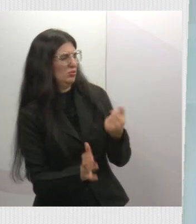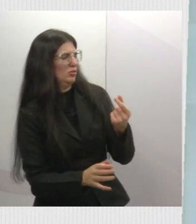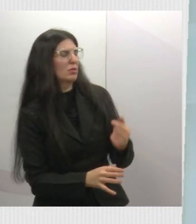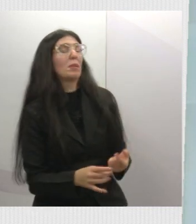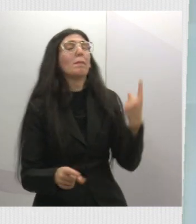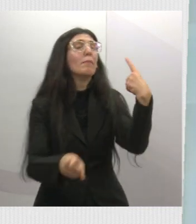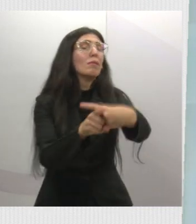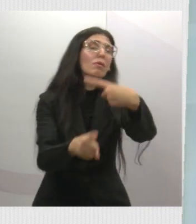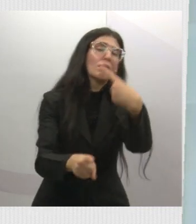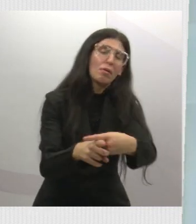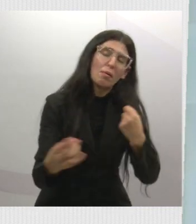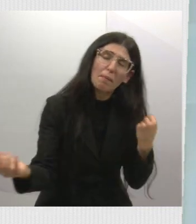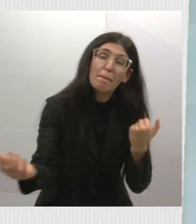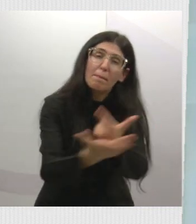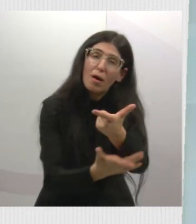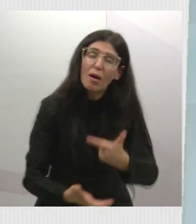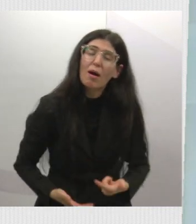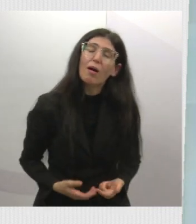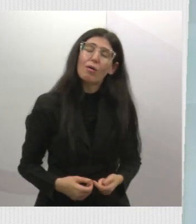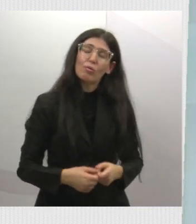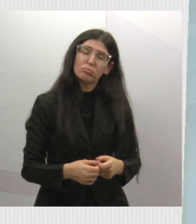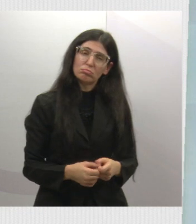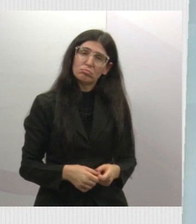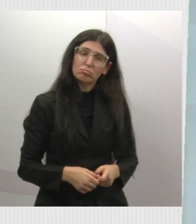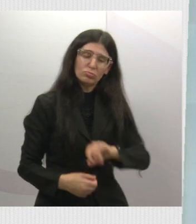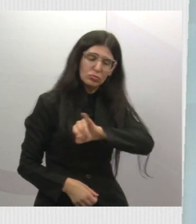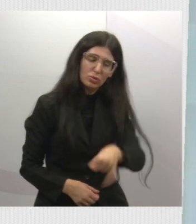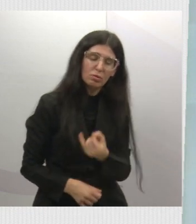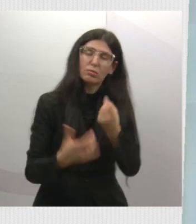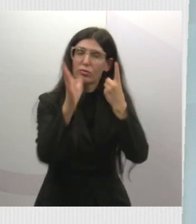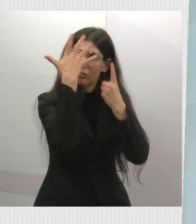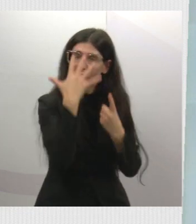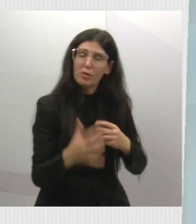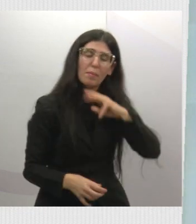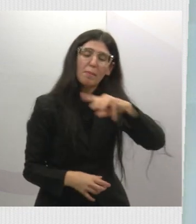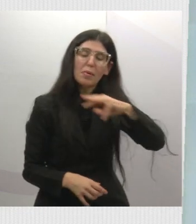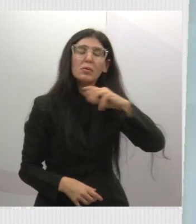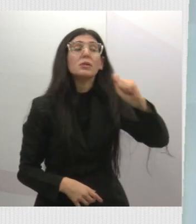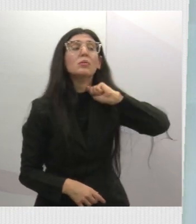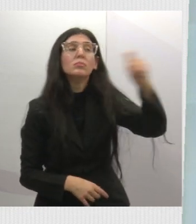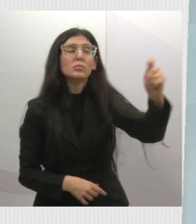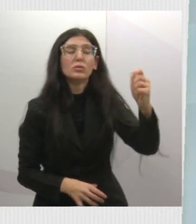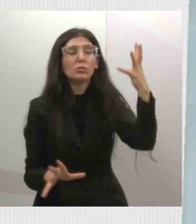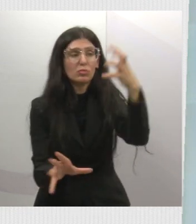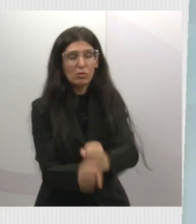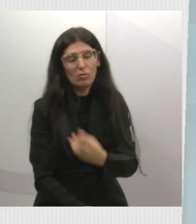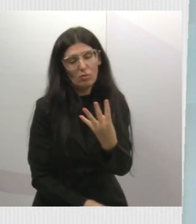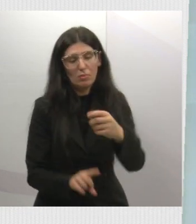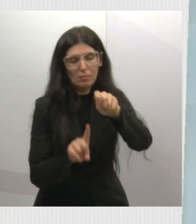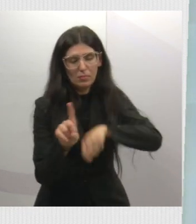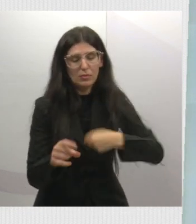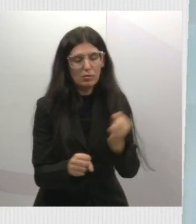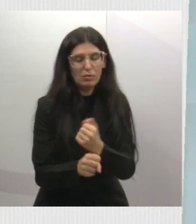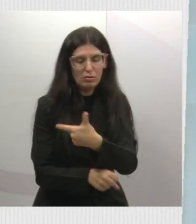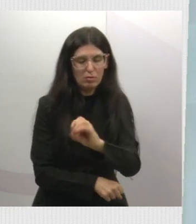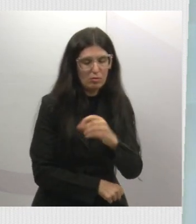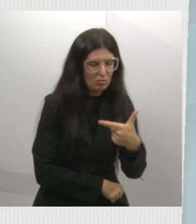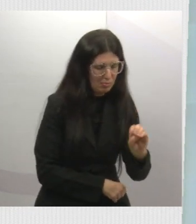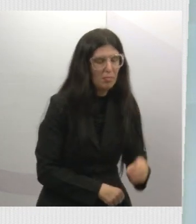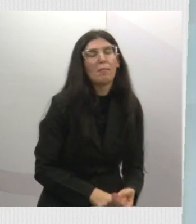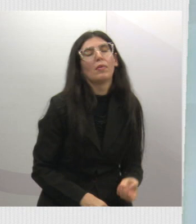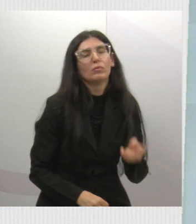pago até o primeiro quadrimestre. Então, tem muitos valores ali empenhados que vão ser pagos no